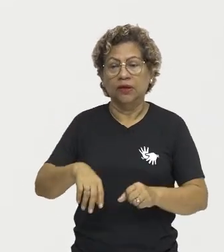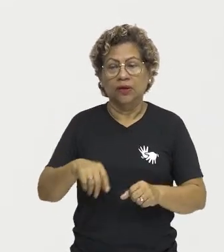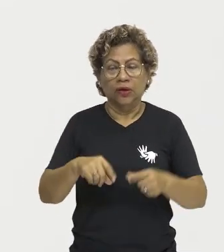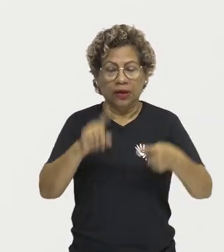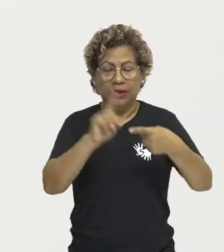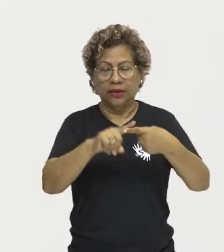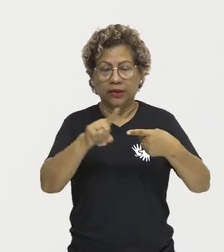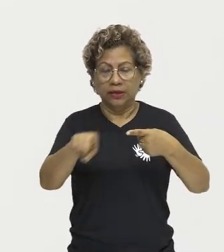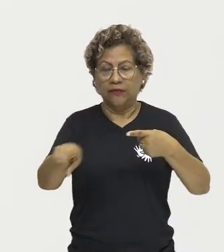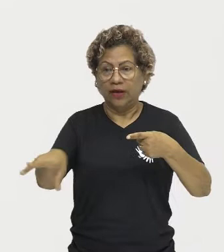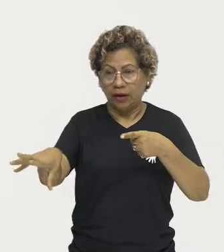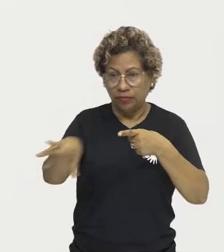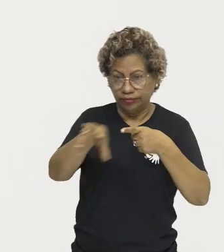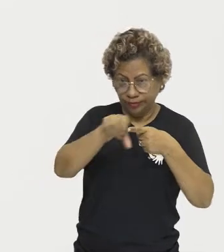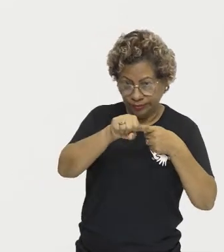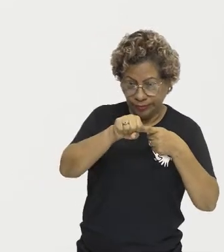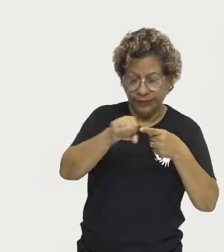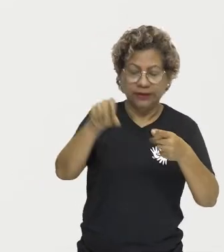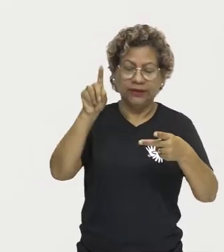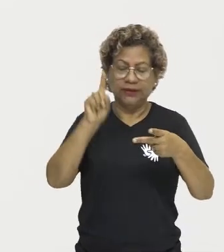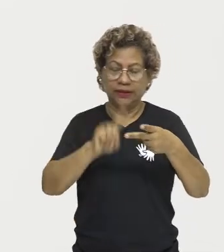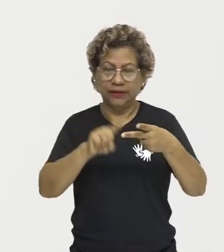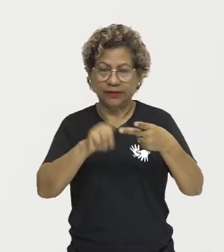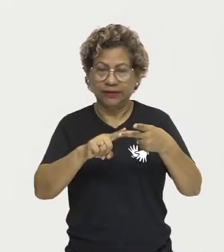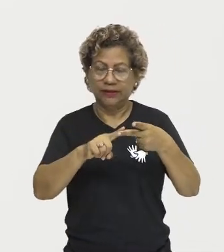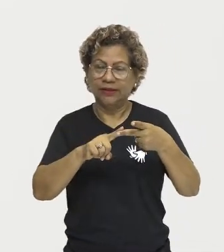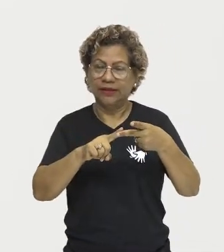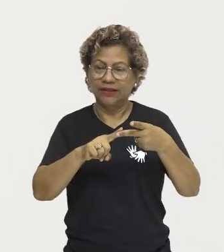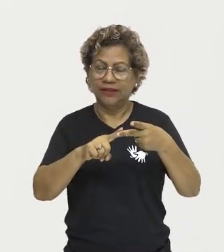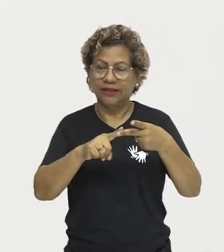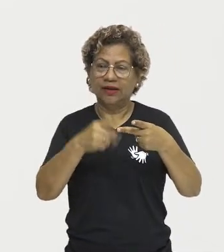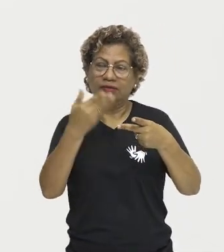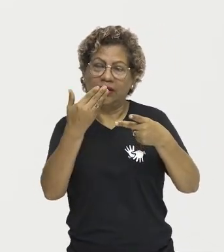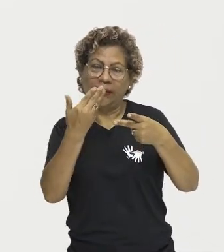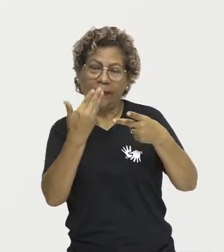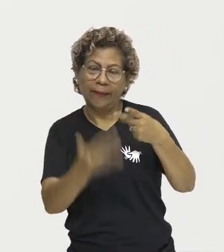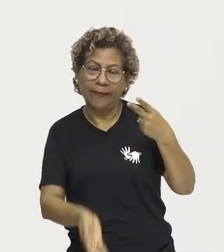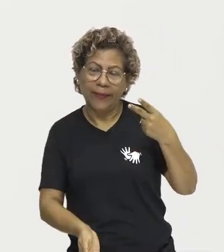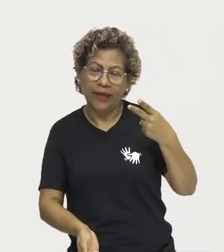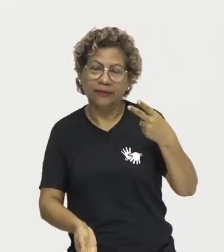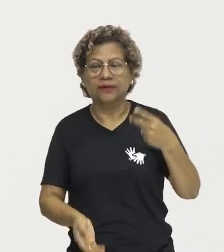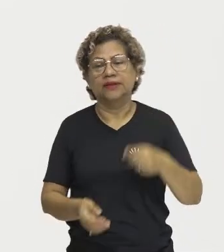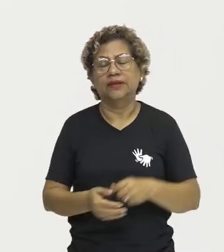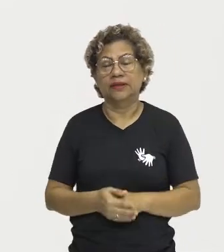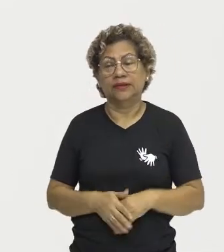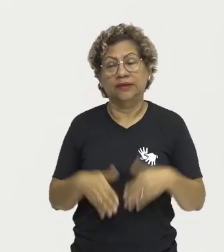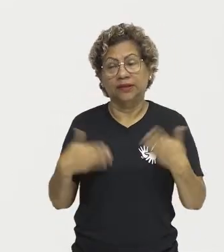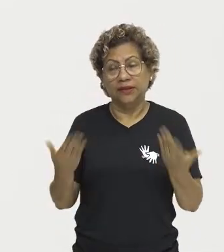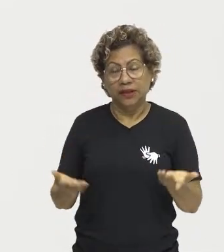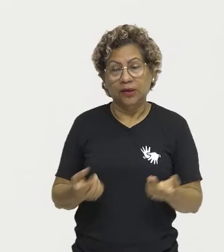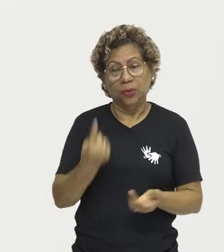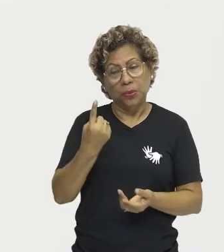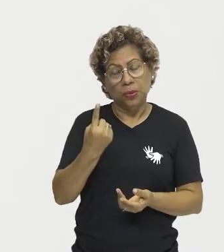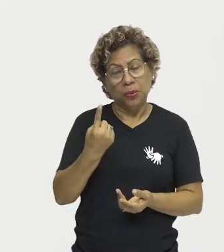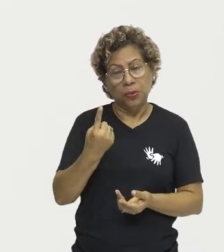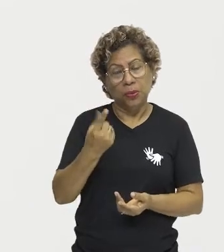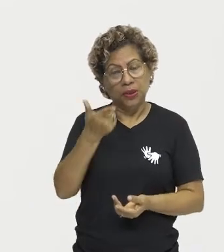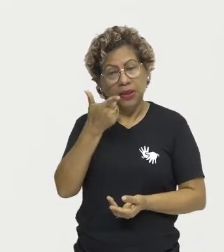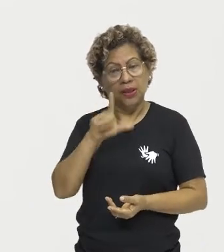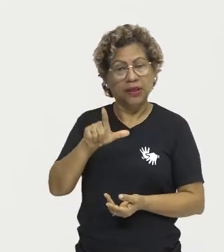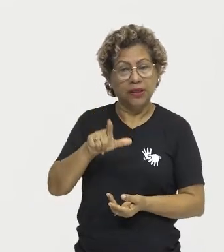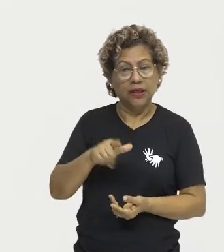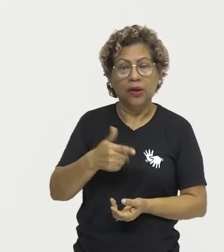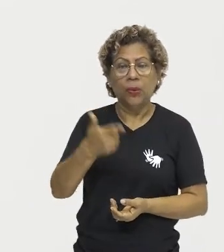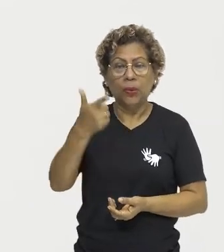que tem maior temperatura para um menor, que tenha menor temperatura. Agora, todo corpo